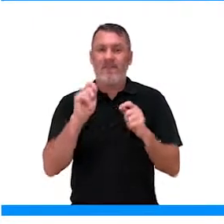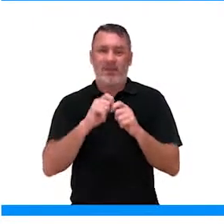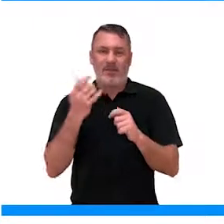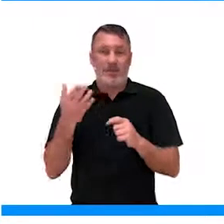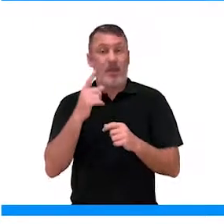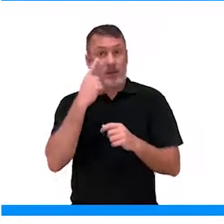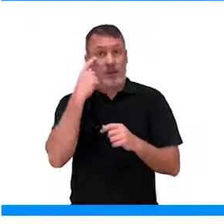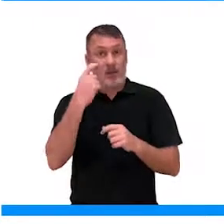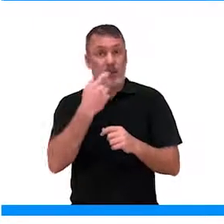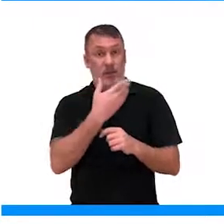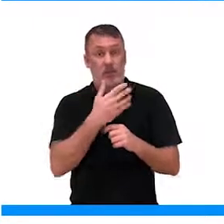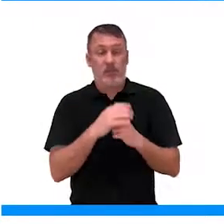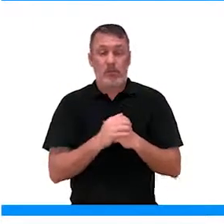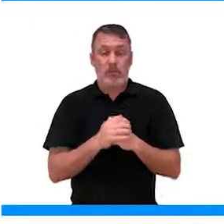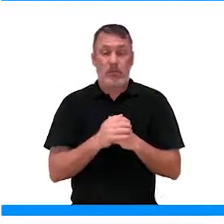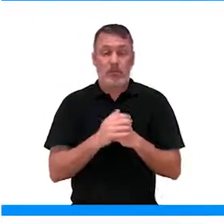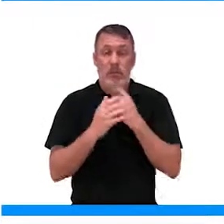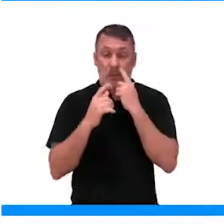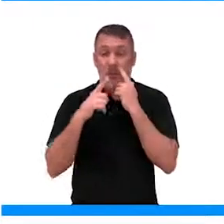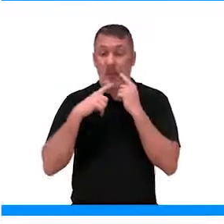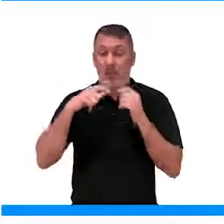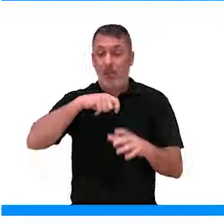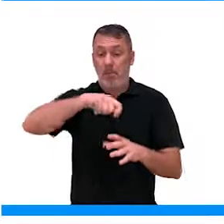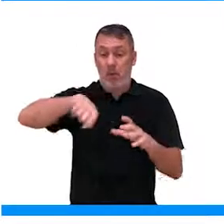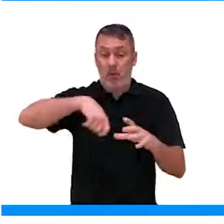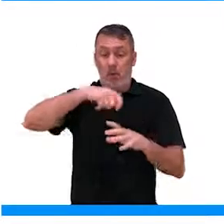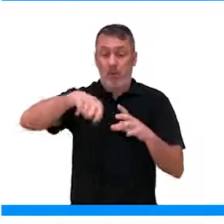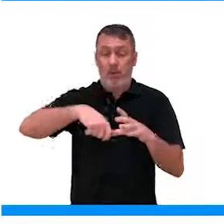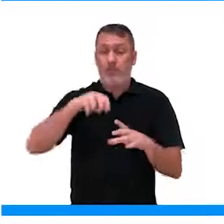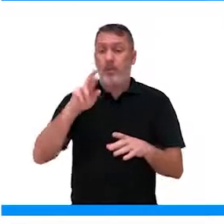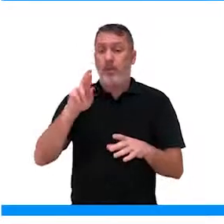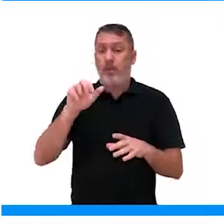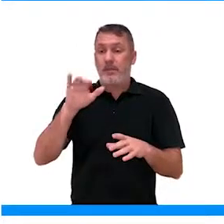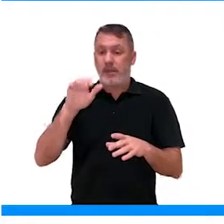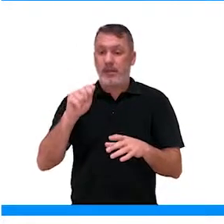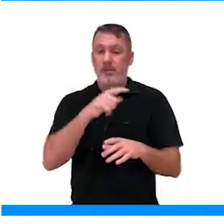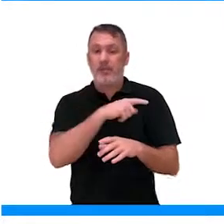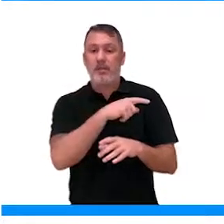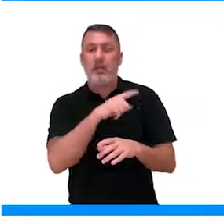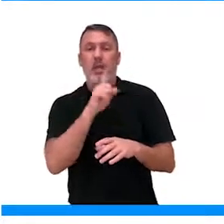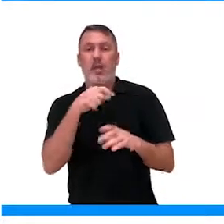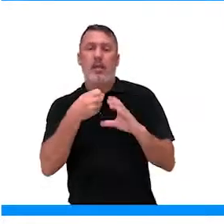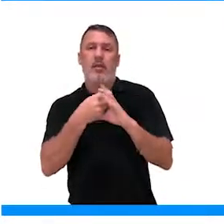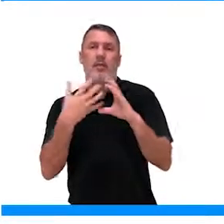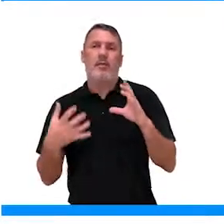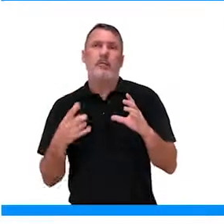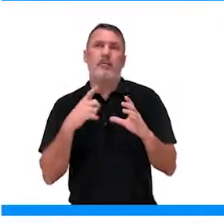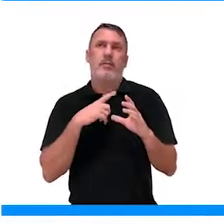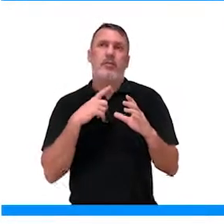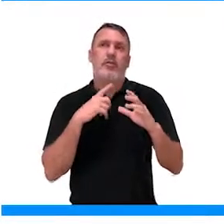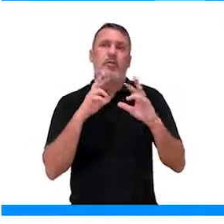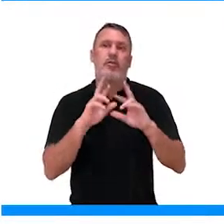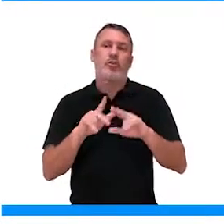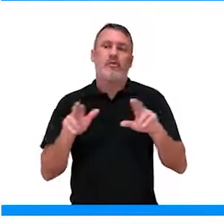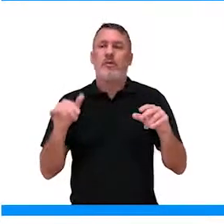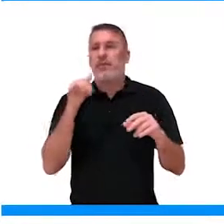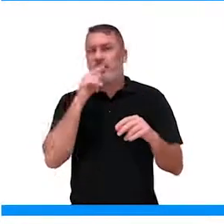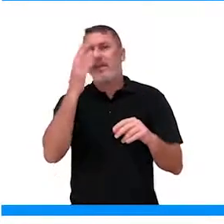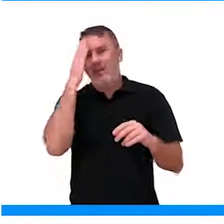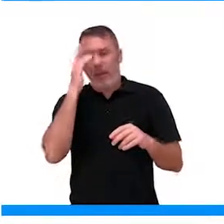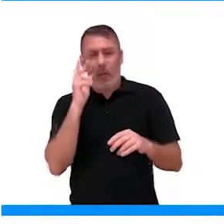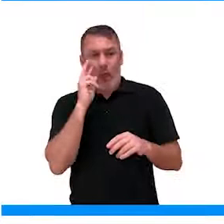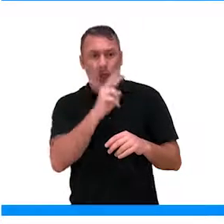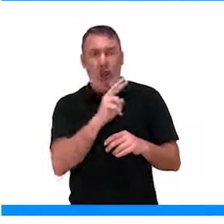que a gente vai fazer. Então, é interessante que na receita culinária, ela vai ter características bem peculiares